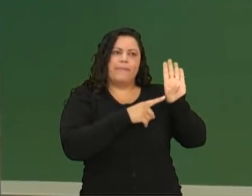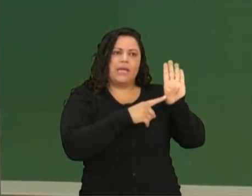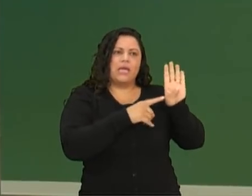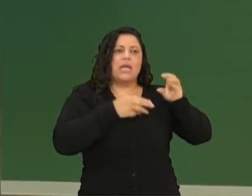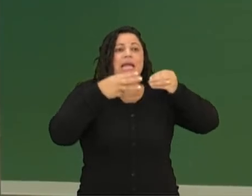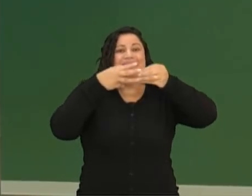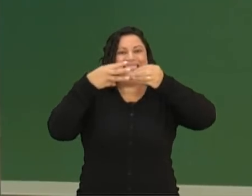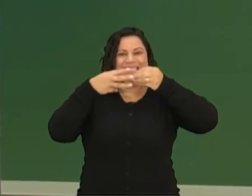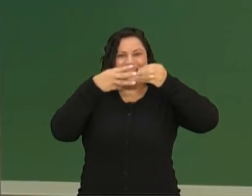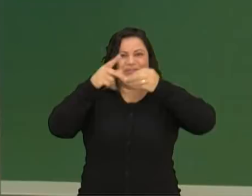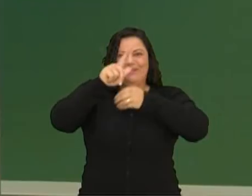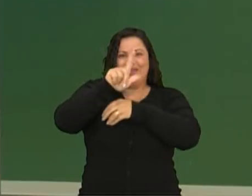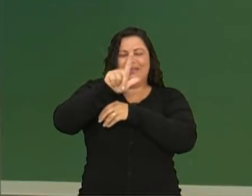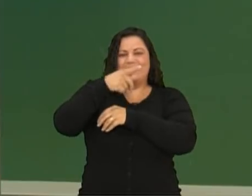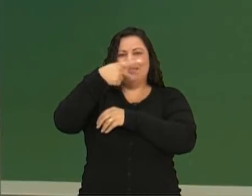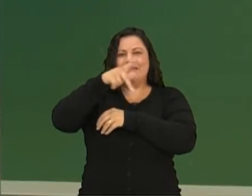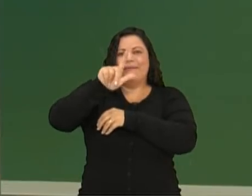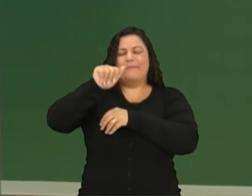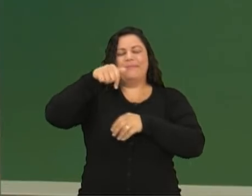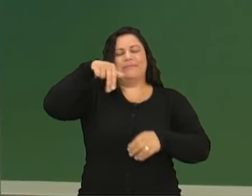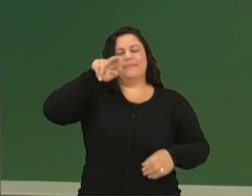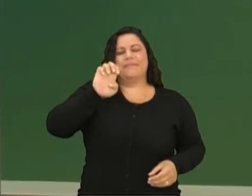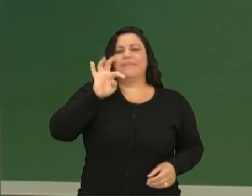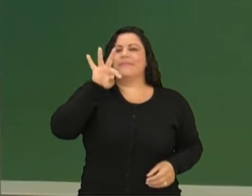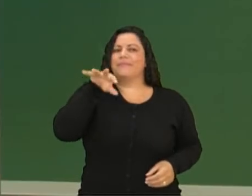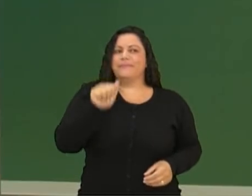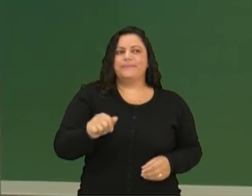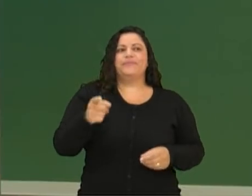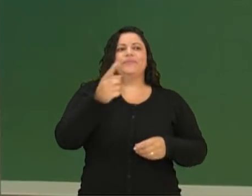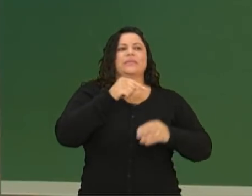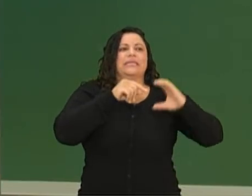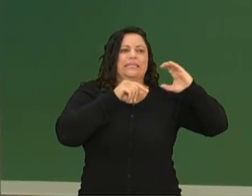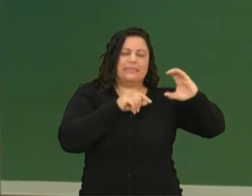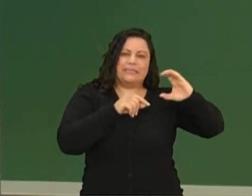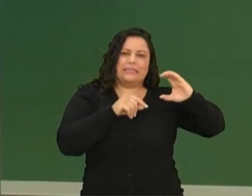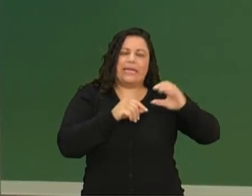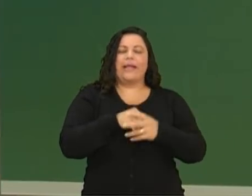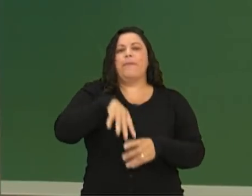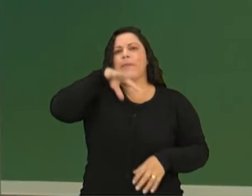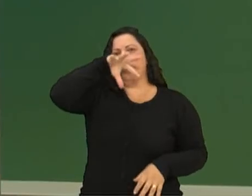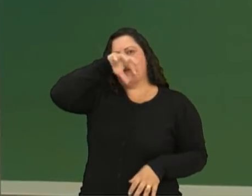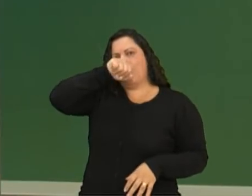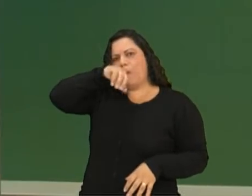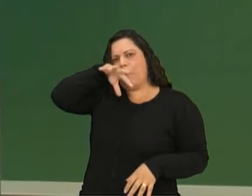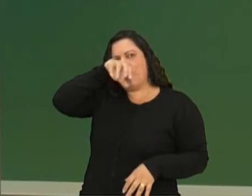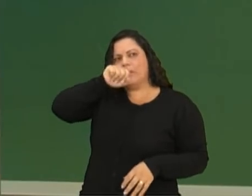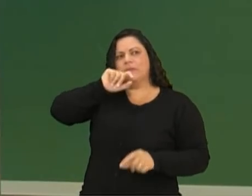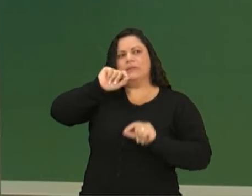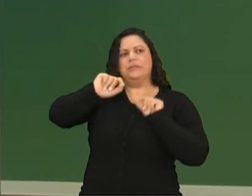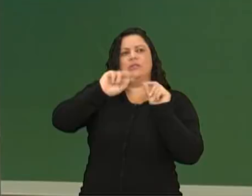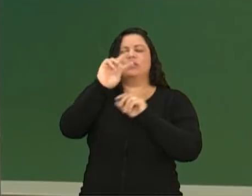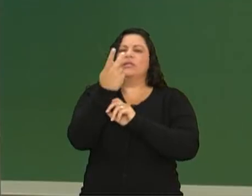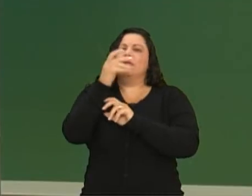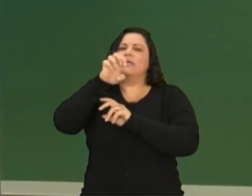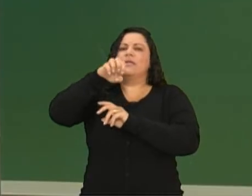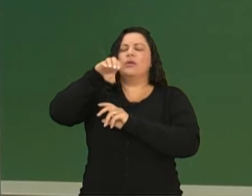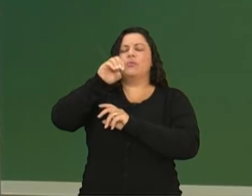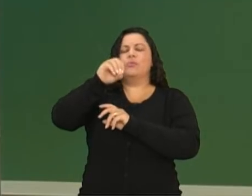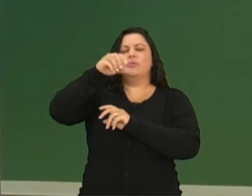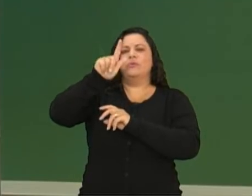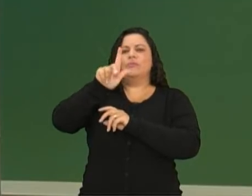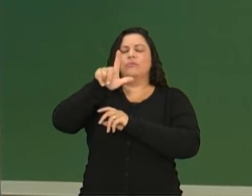nas plaquetas. Opção C, por oxigênio e hemoglobina. Ou a opção D, por